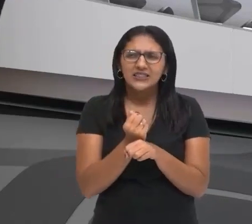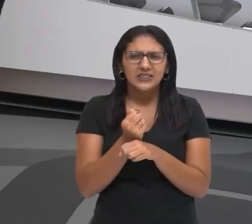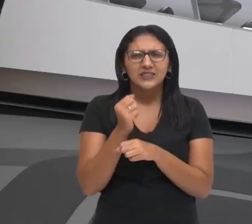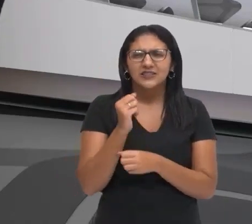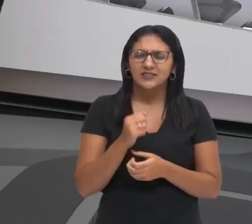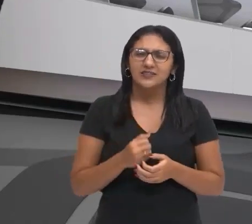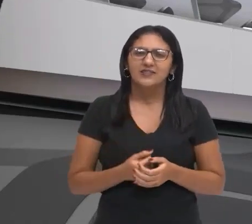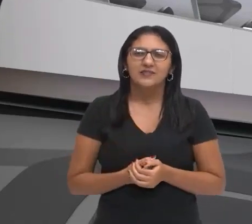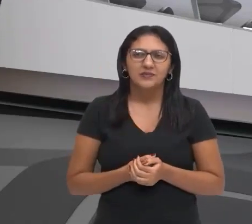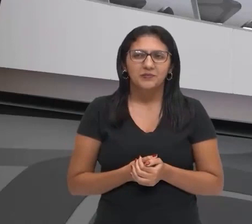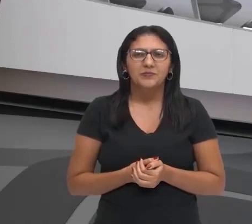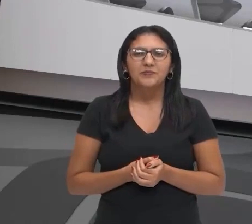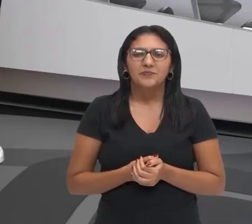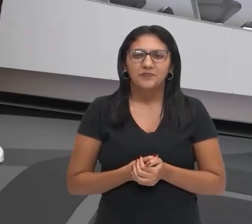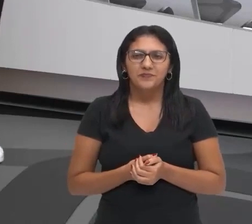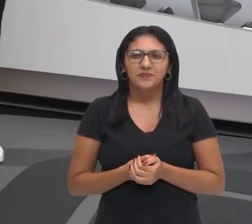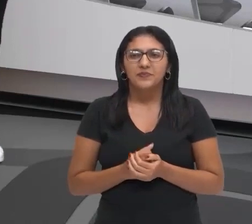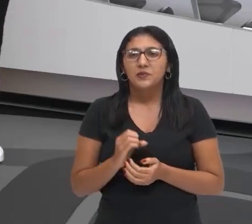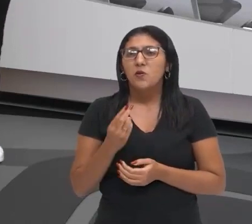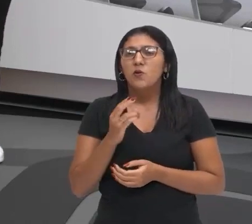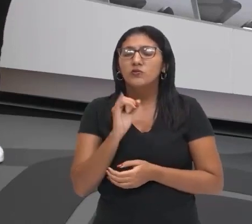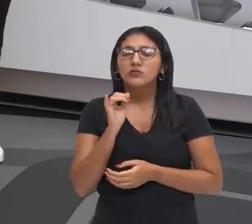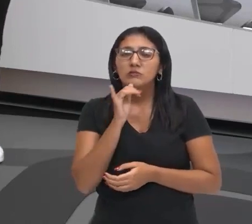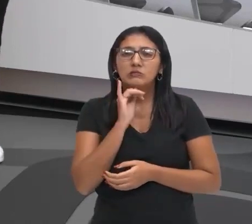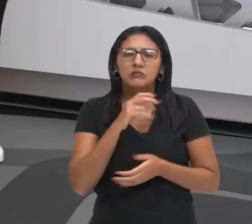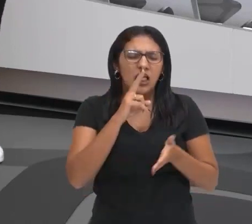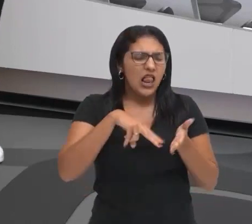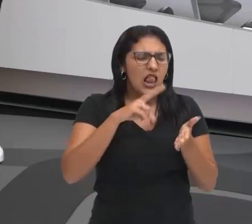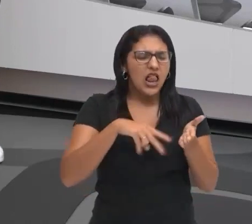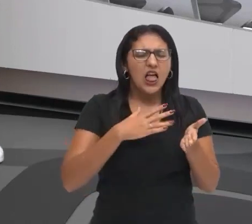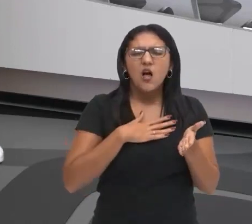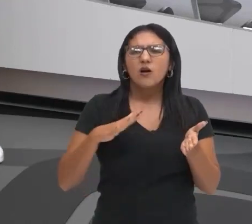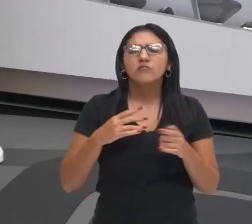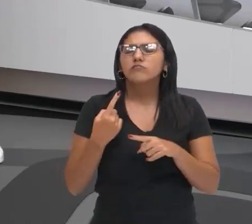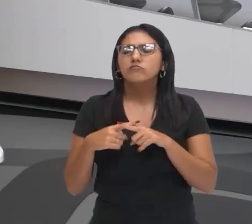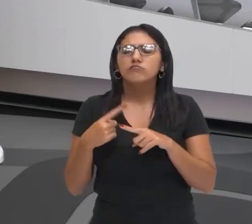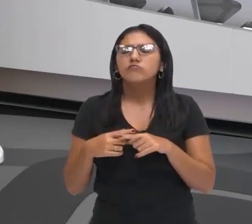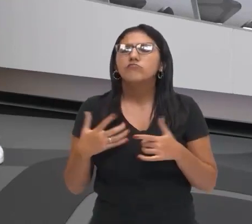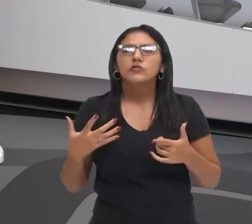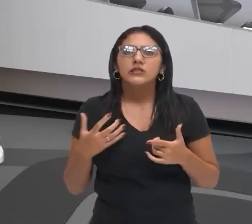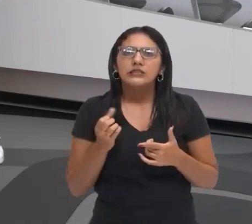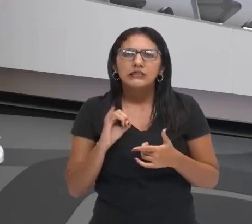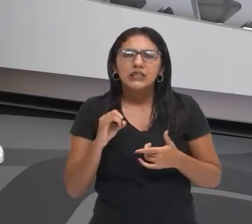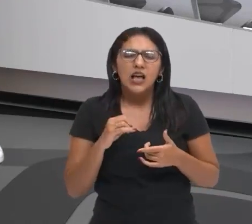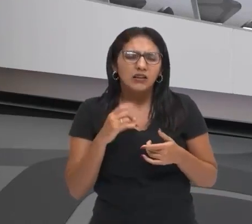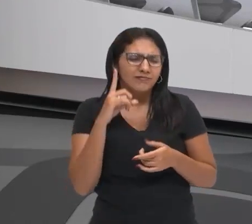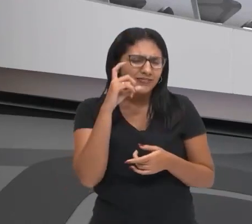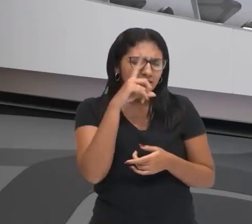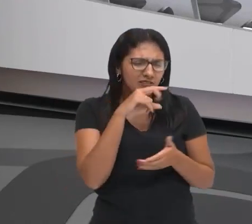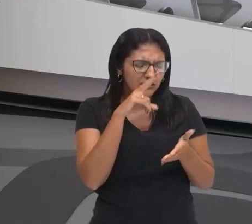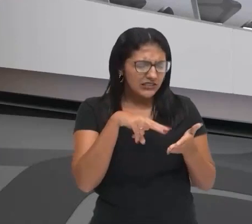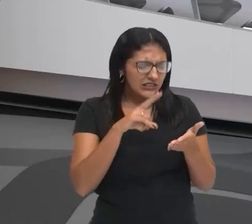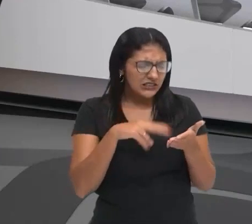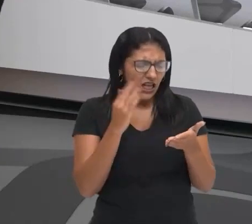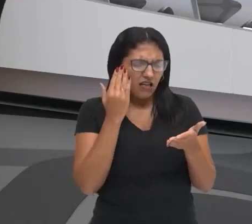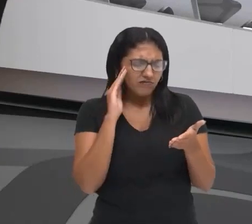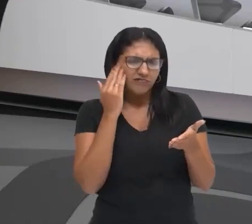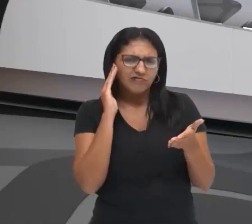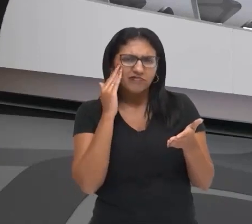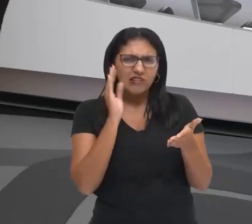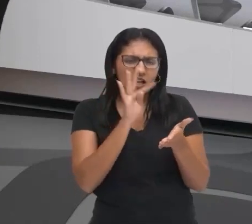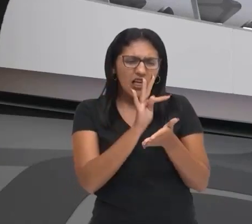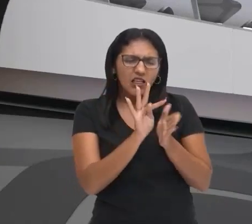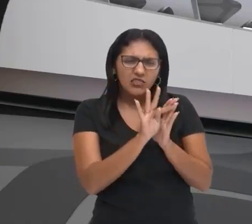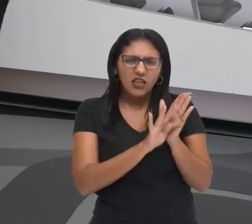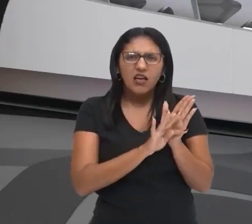cabeças. Ou então, se eu não gosto de leitura, por que eu não gosto de leitura? Qual é a minha dificuldade na interpretação de textos?